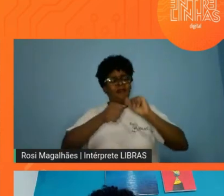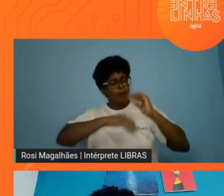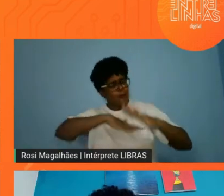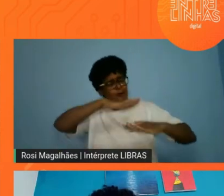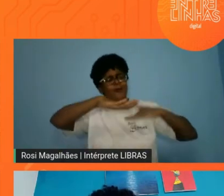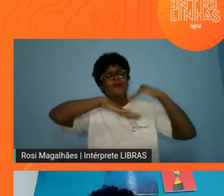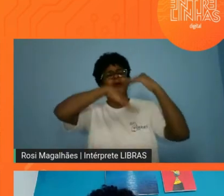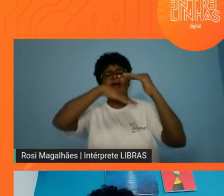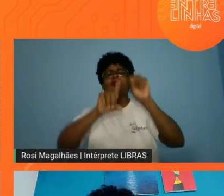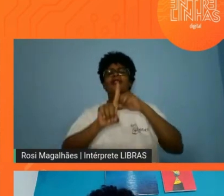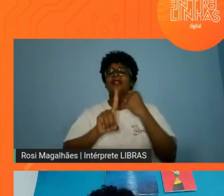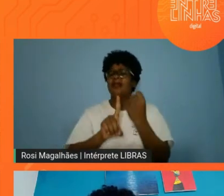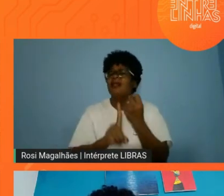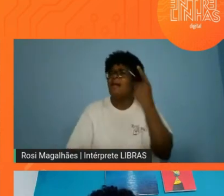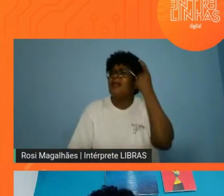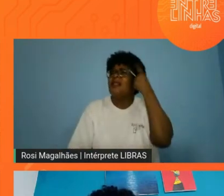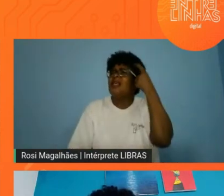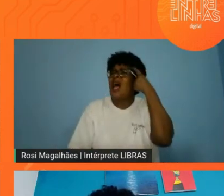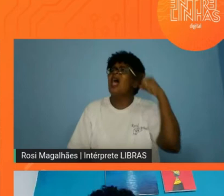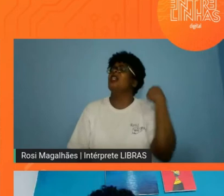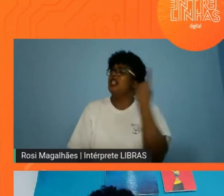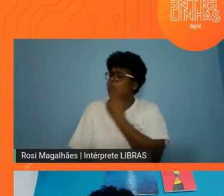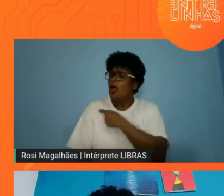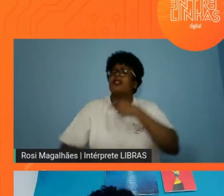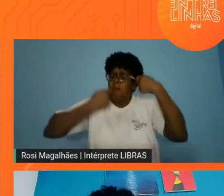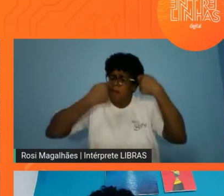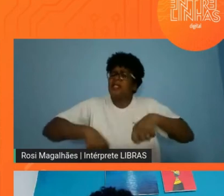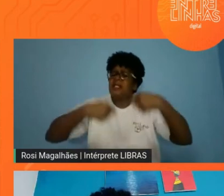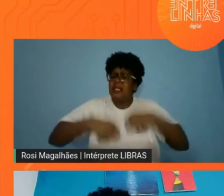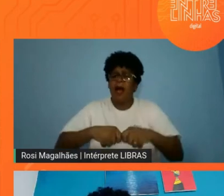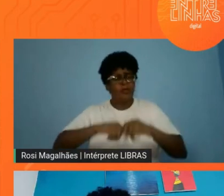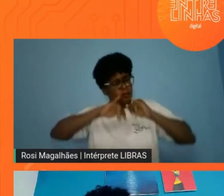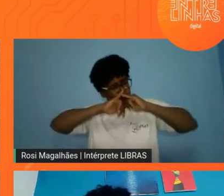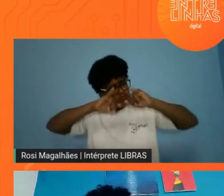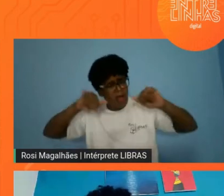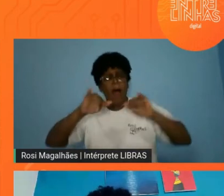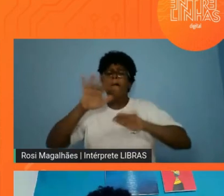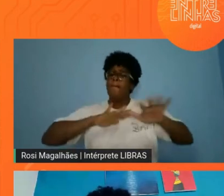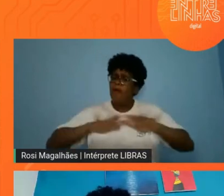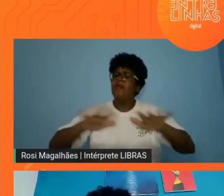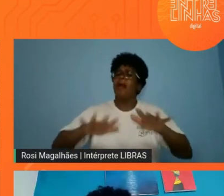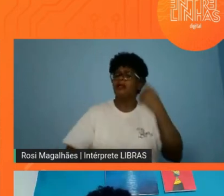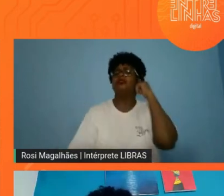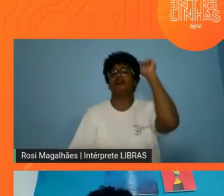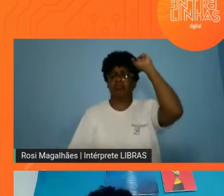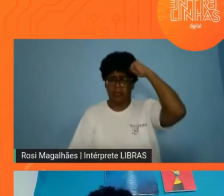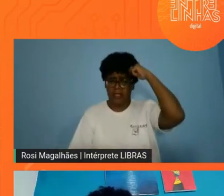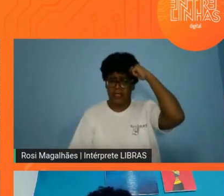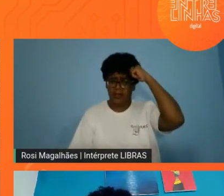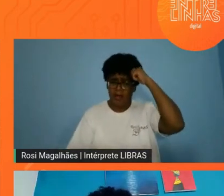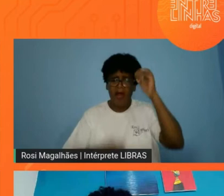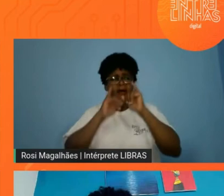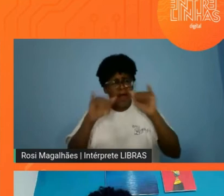sociedade, a gente se dá conta que a gente precisa fazer esse movimento de subversão, né? Você subverter essa